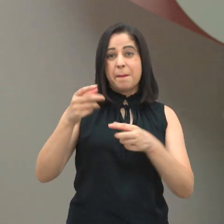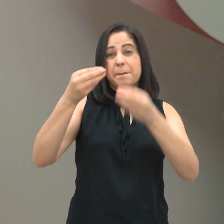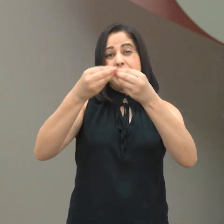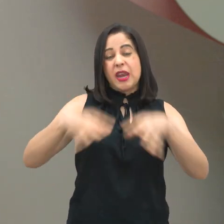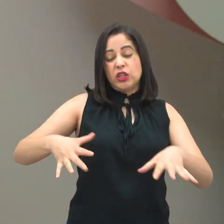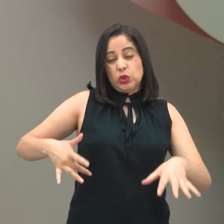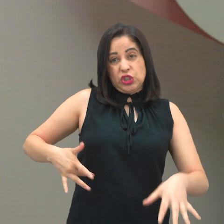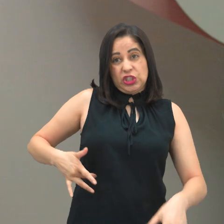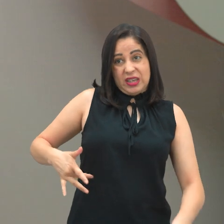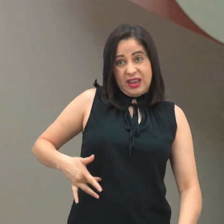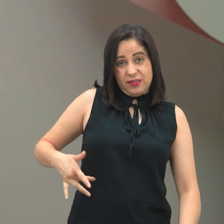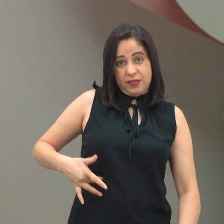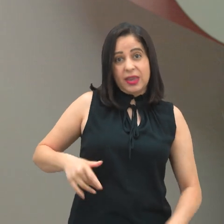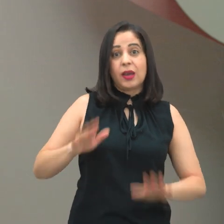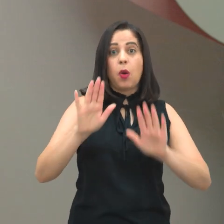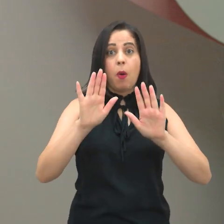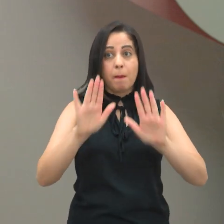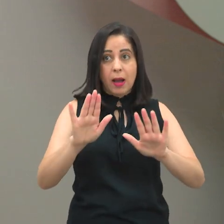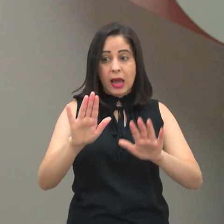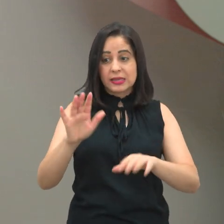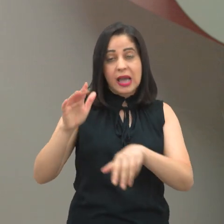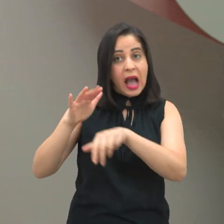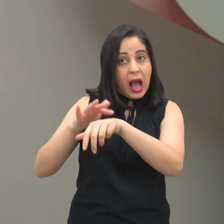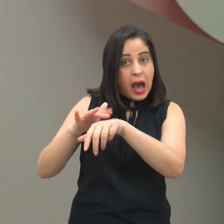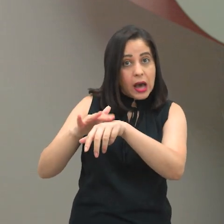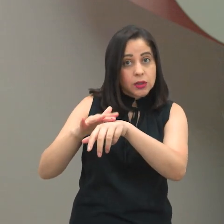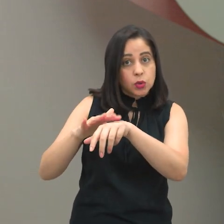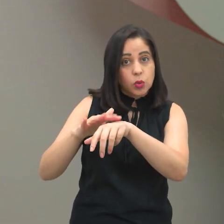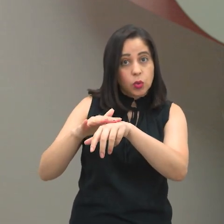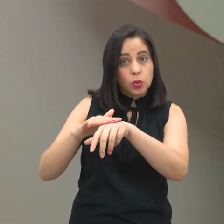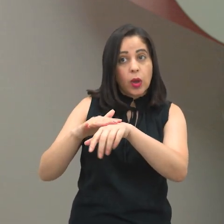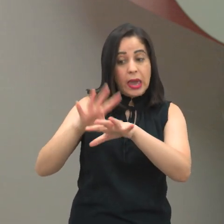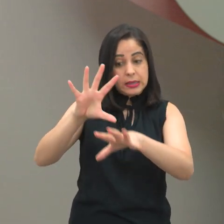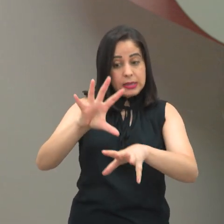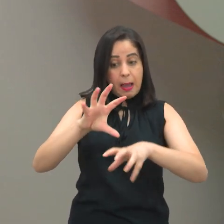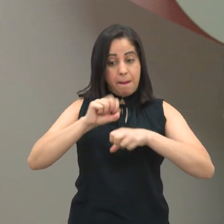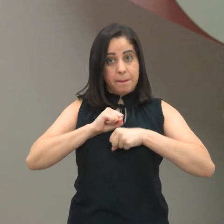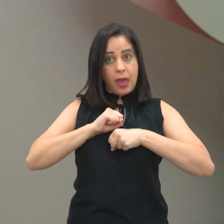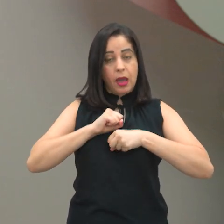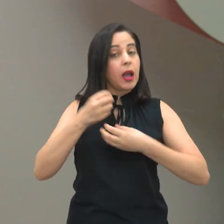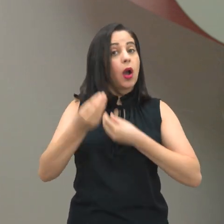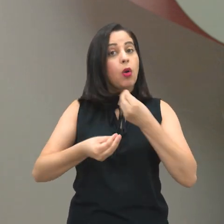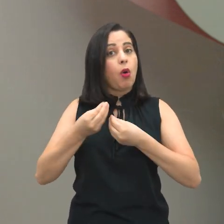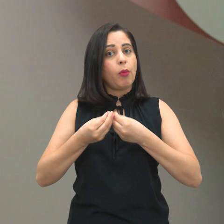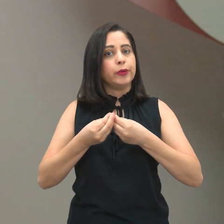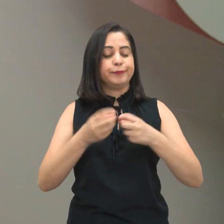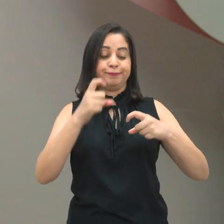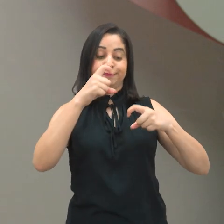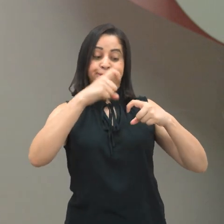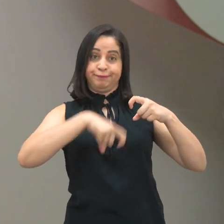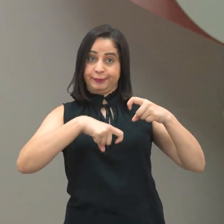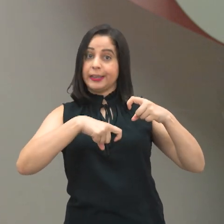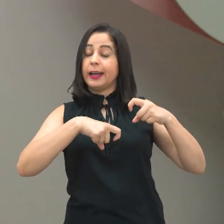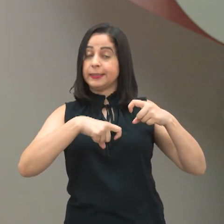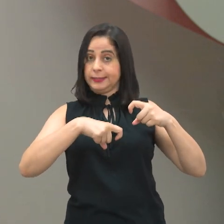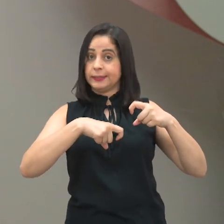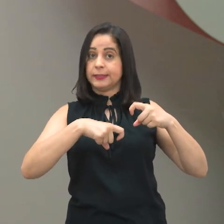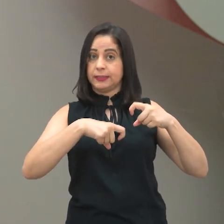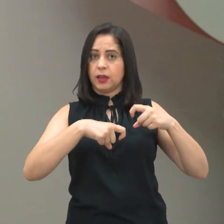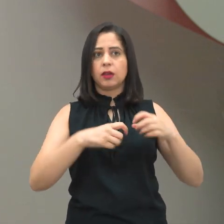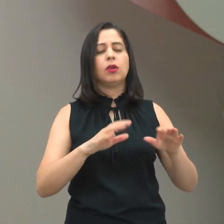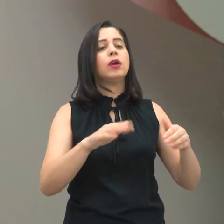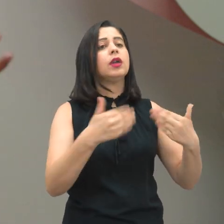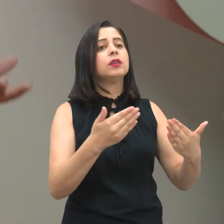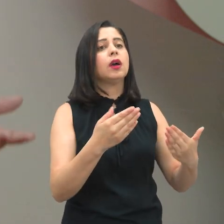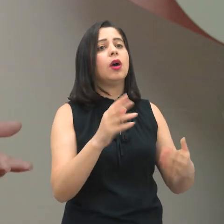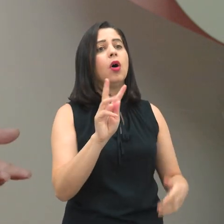no fígado, a hepatite B pode ser transmitida, nas relações sexuais. Ou